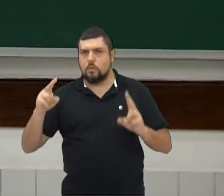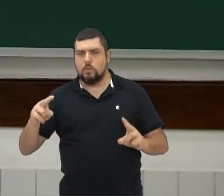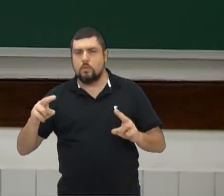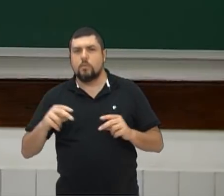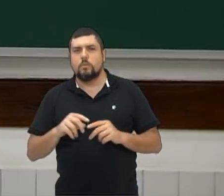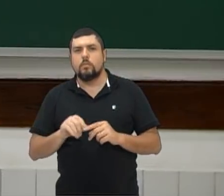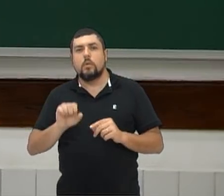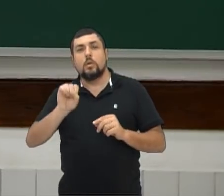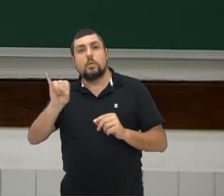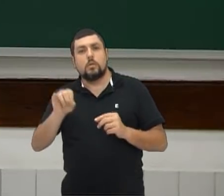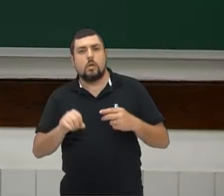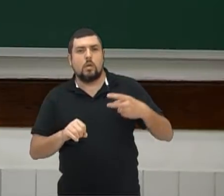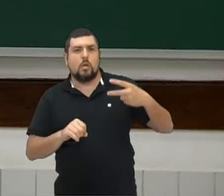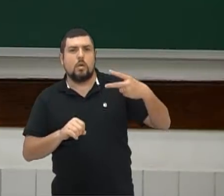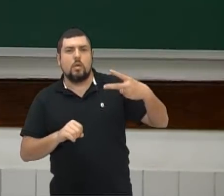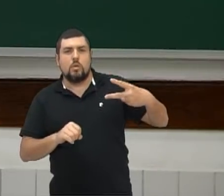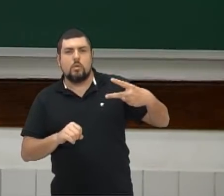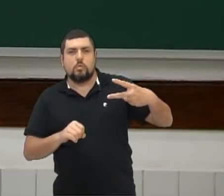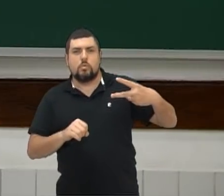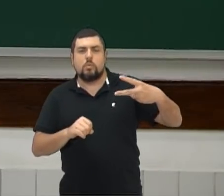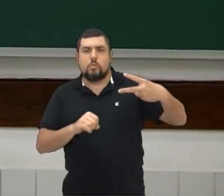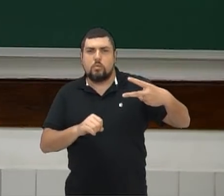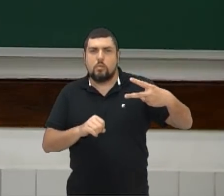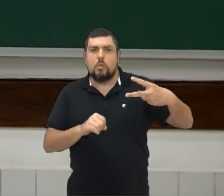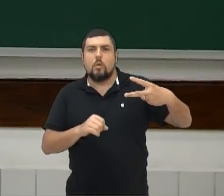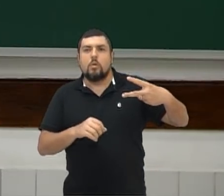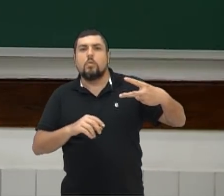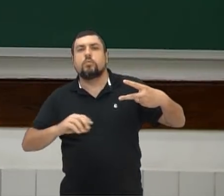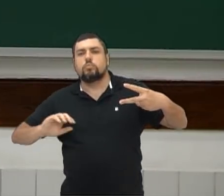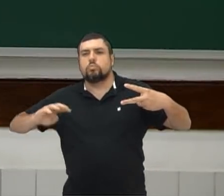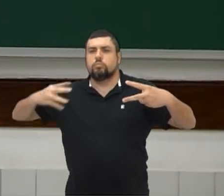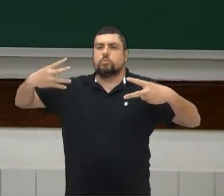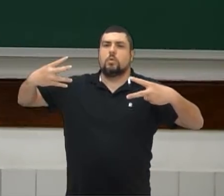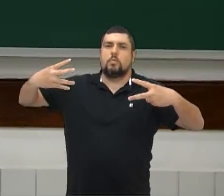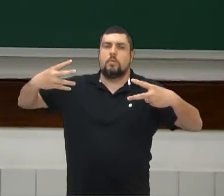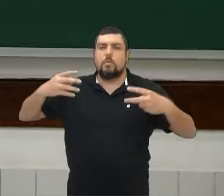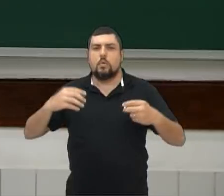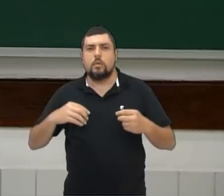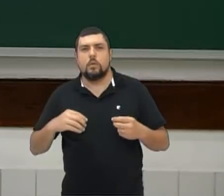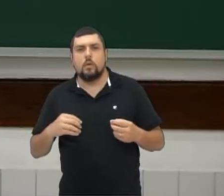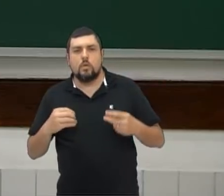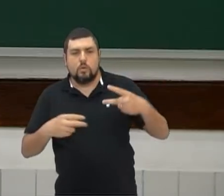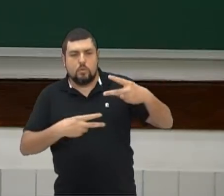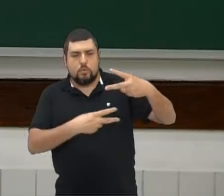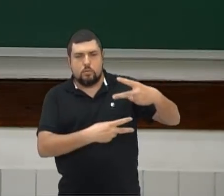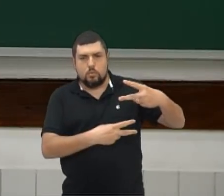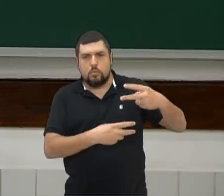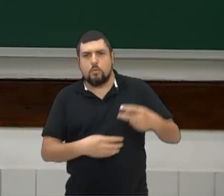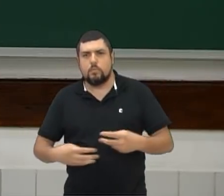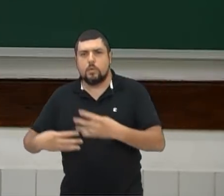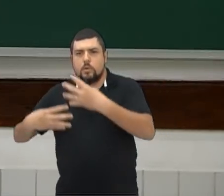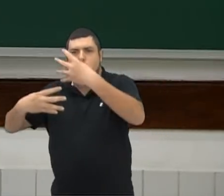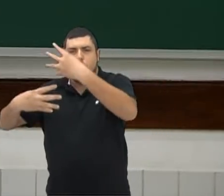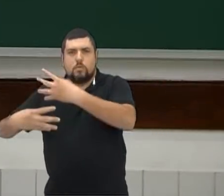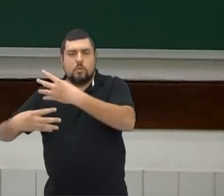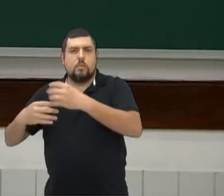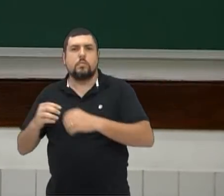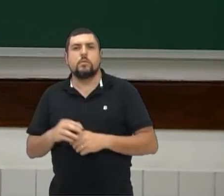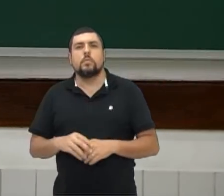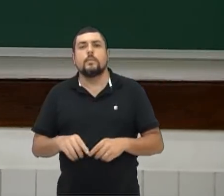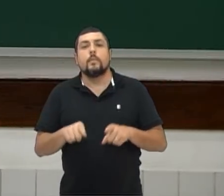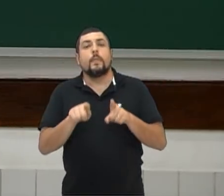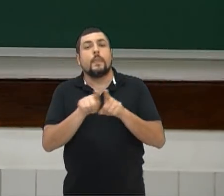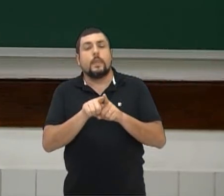se ela tem um tamanho 2x2, ela vai ter um tamanho 4x4, a sua ampliação tem que ser proporcional. E a